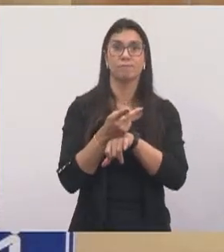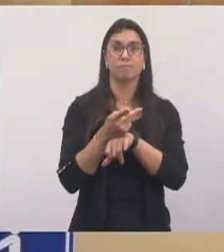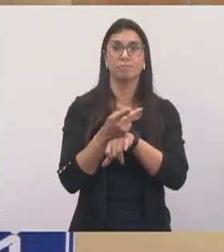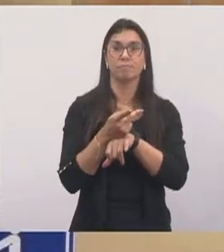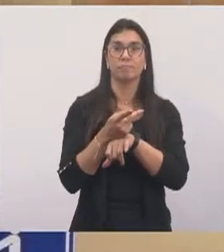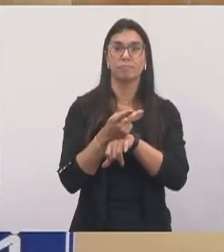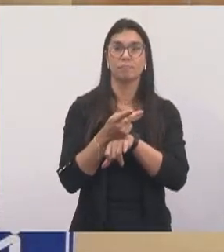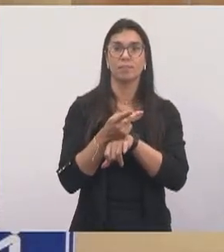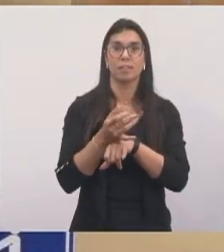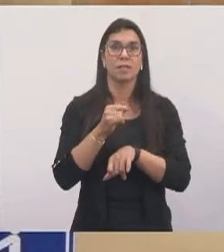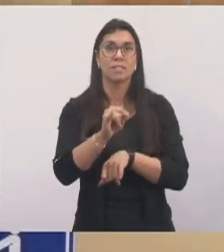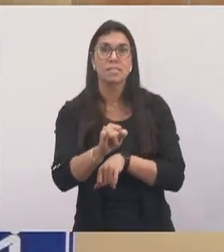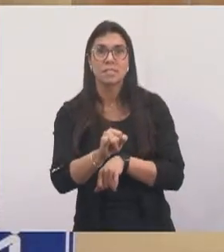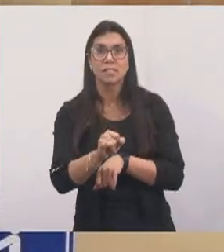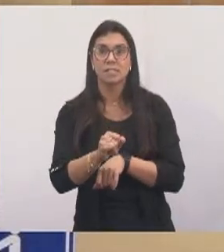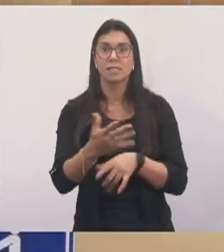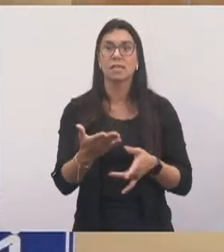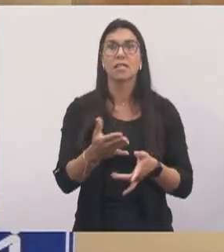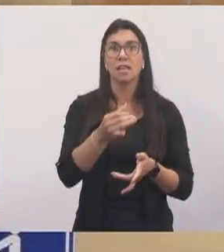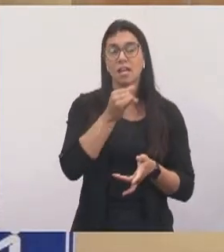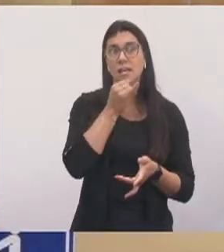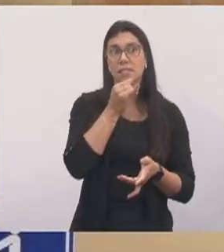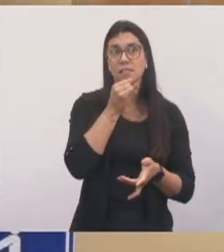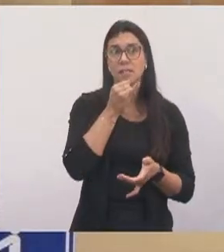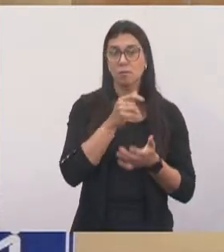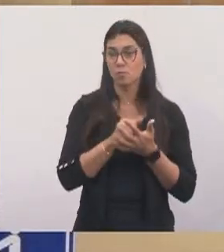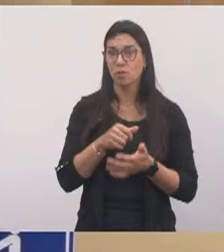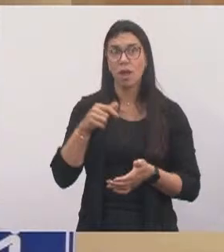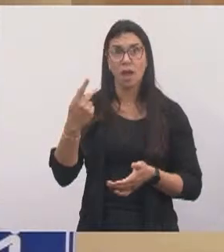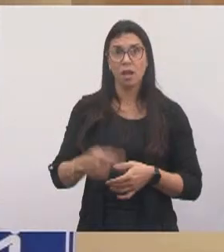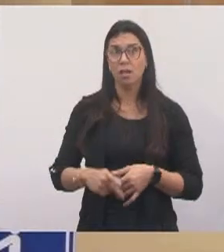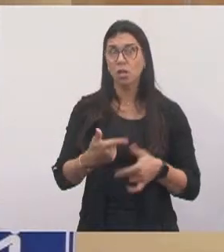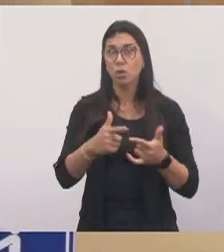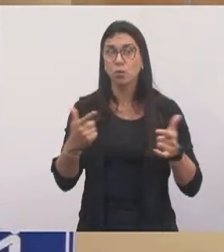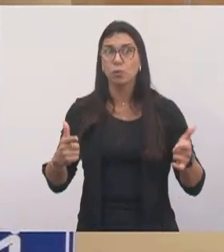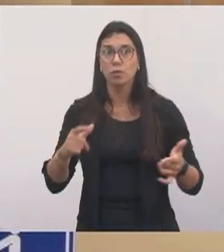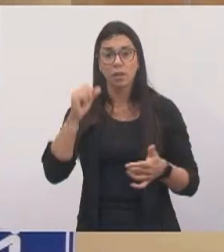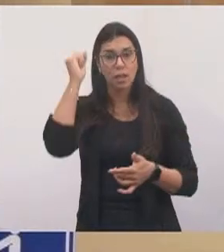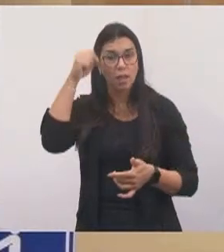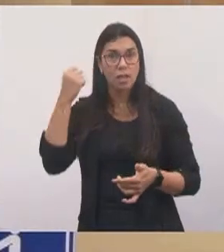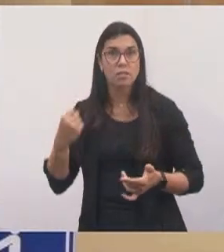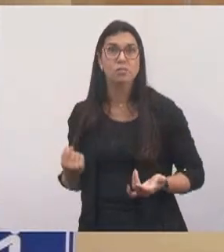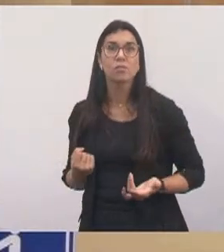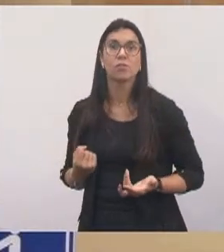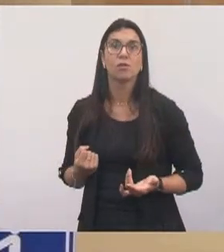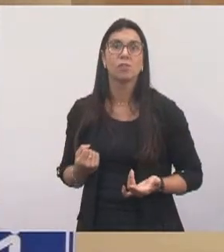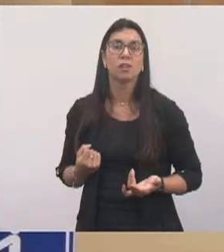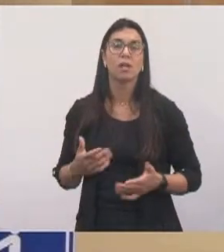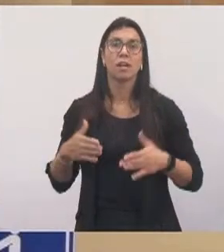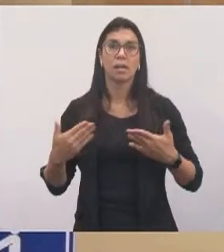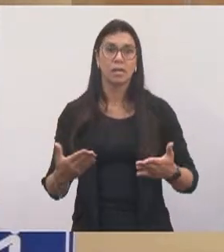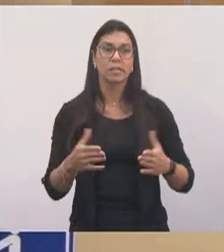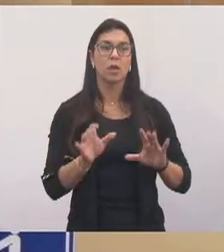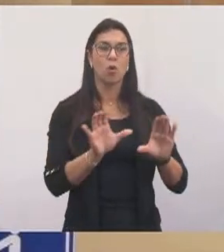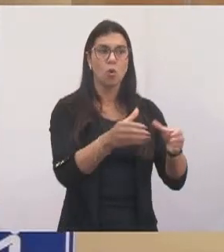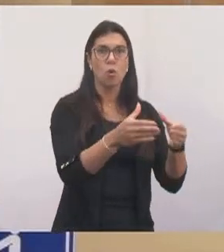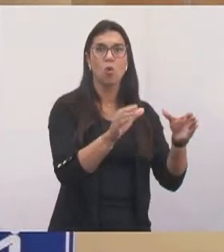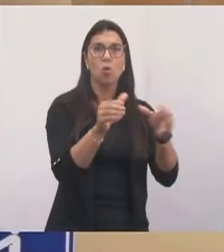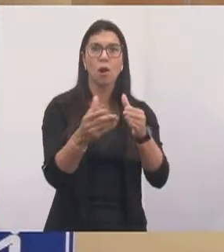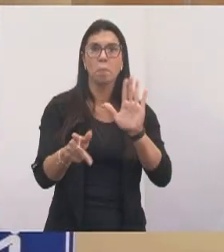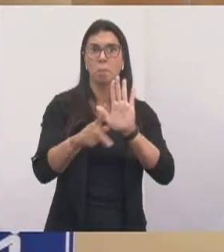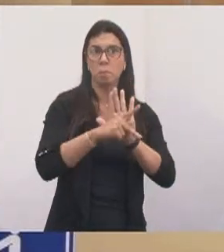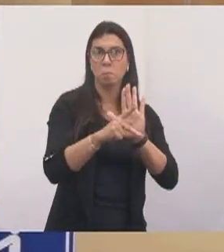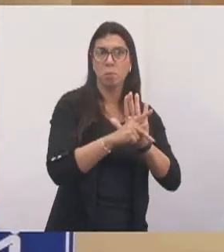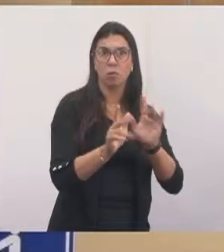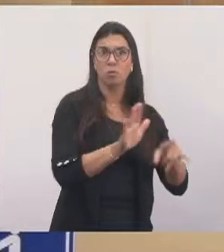porta da vereadora aqui, estou me referindo à causa animal, as entidades. Então, elas que dão um socorro para a sociedade